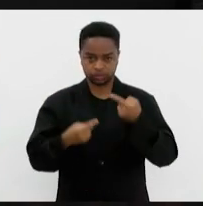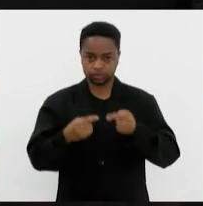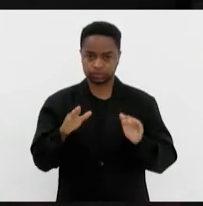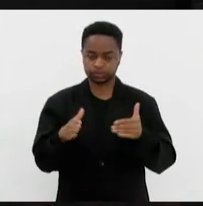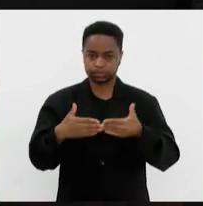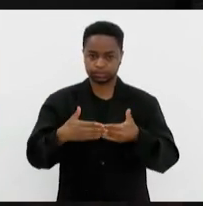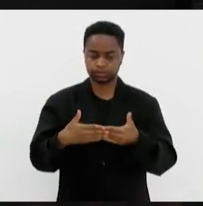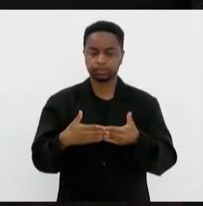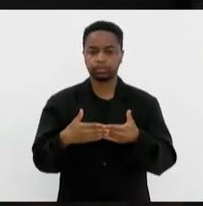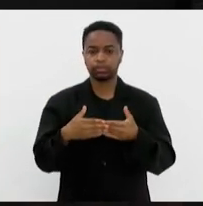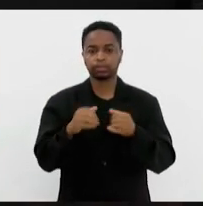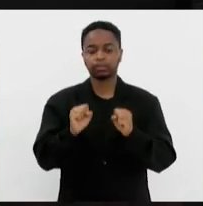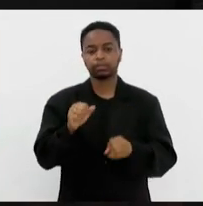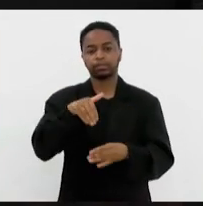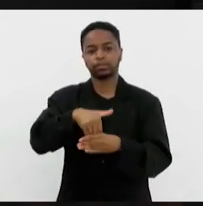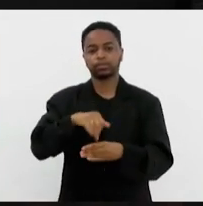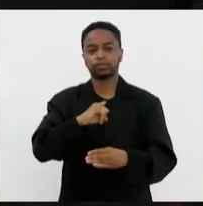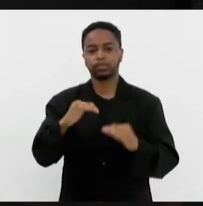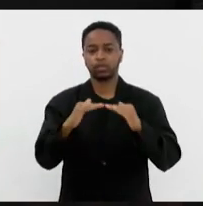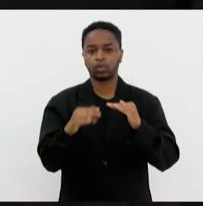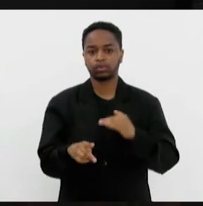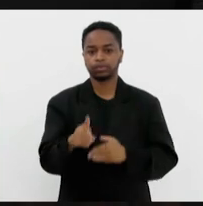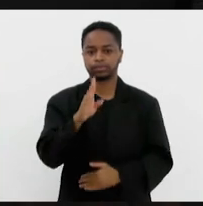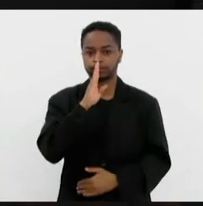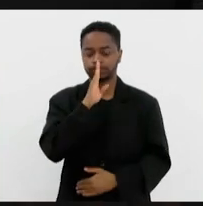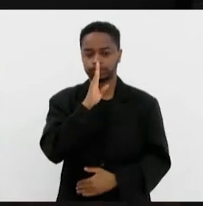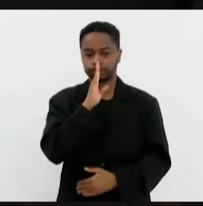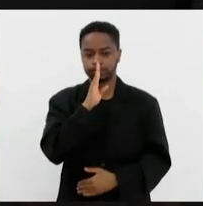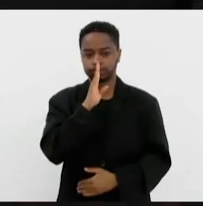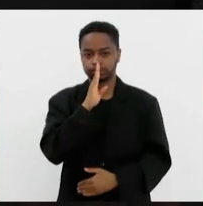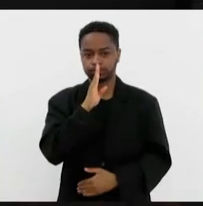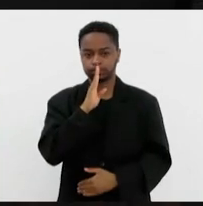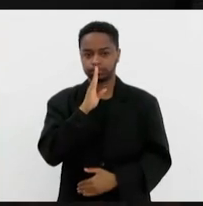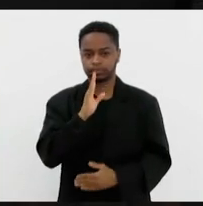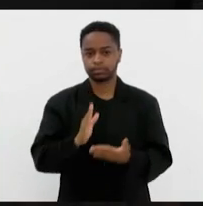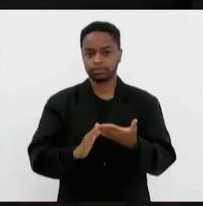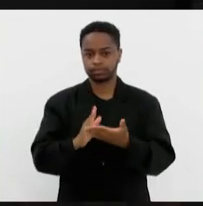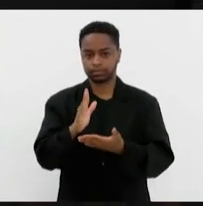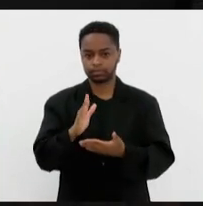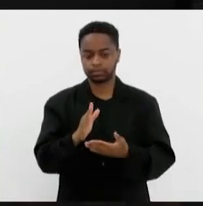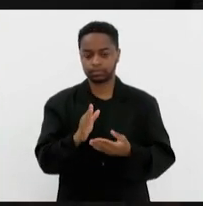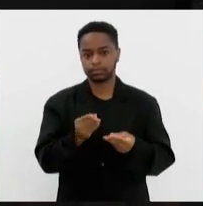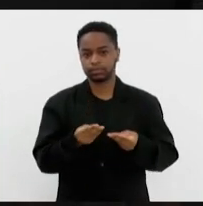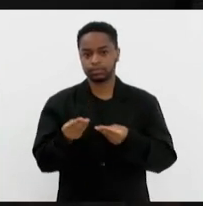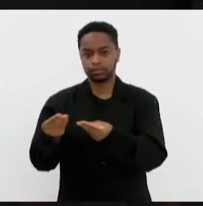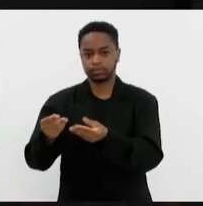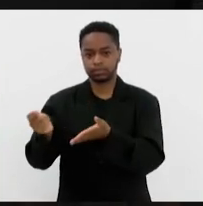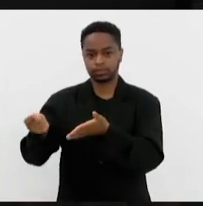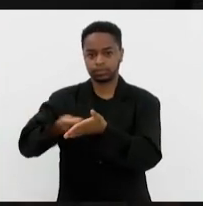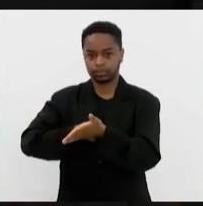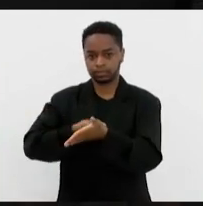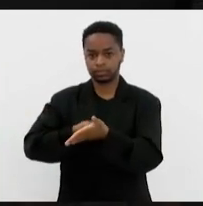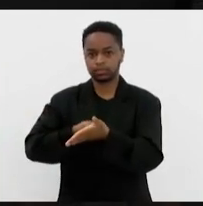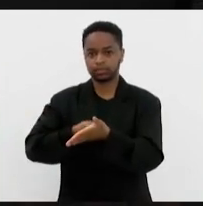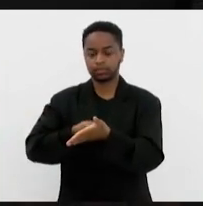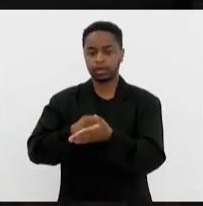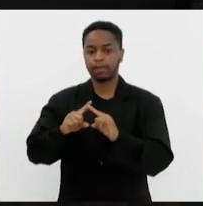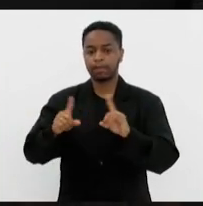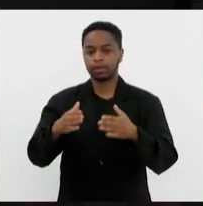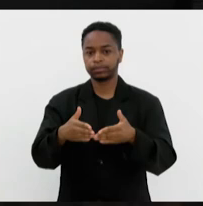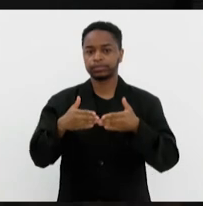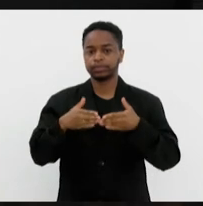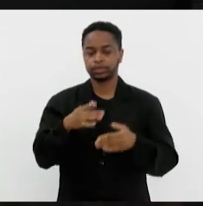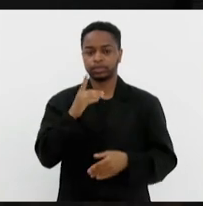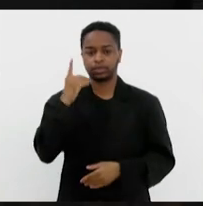encerrada a discussão. Em votação, senhores que aprovam, permaneçam como estão. Aprovado, vai autógrafo com a abstenção do